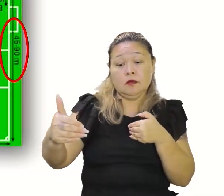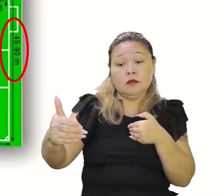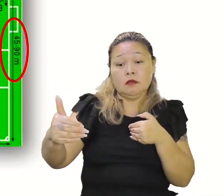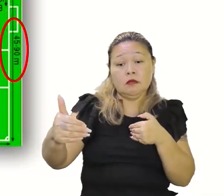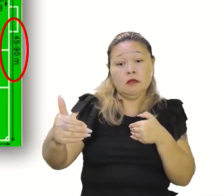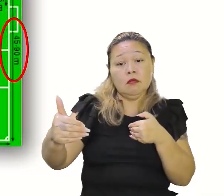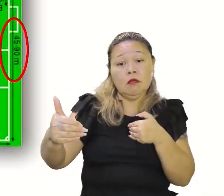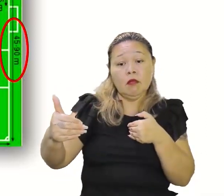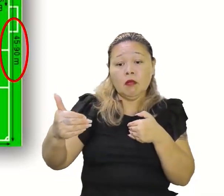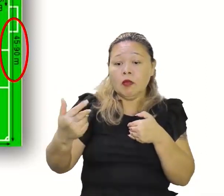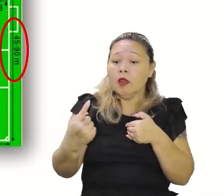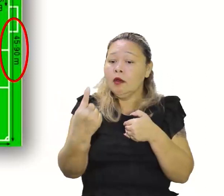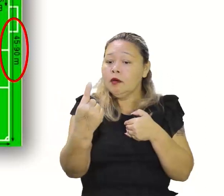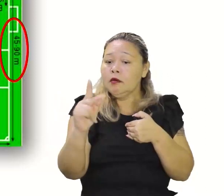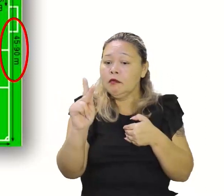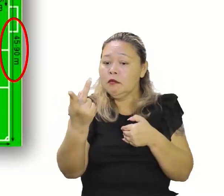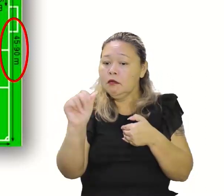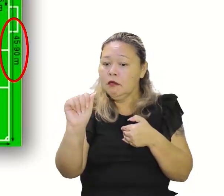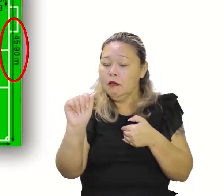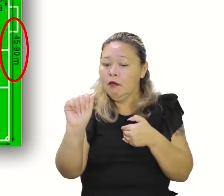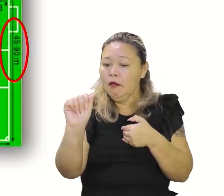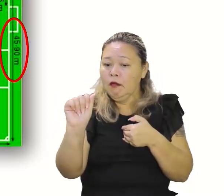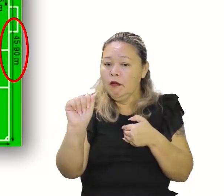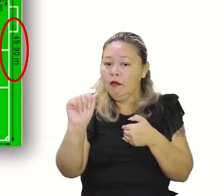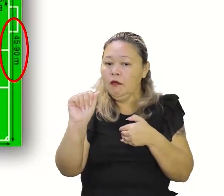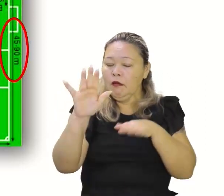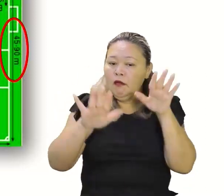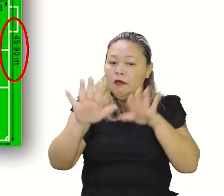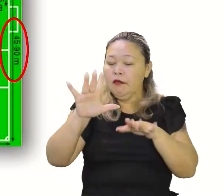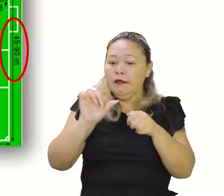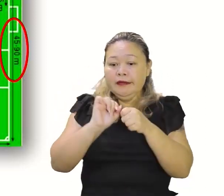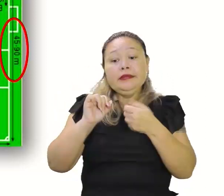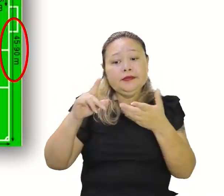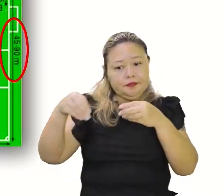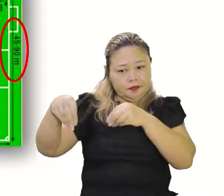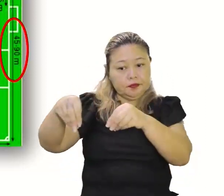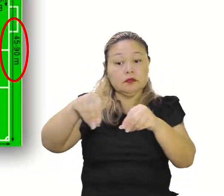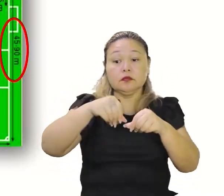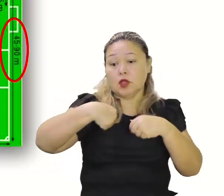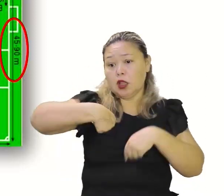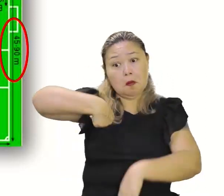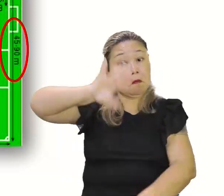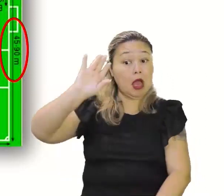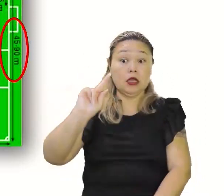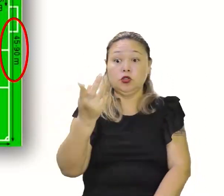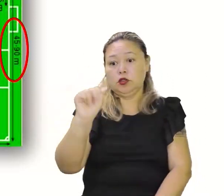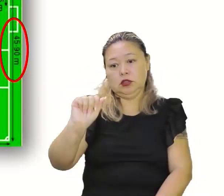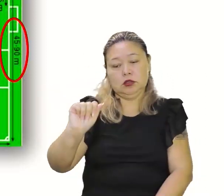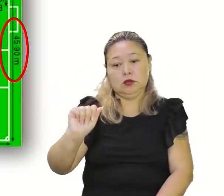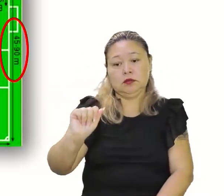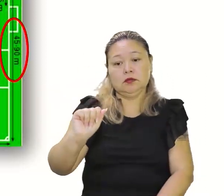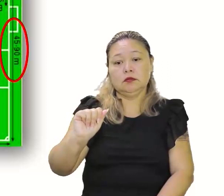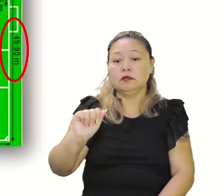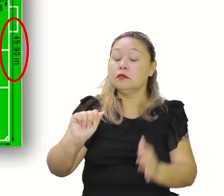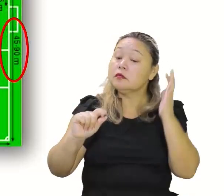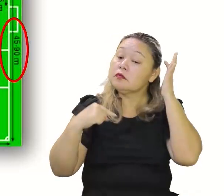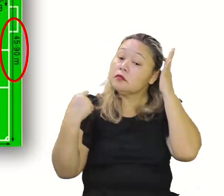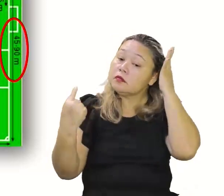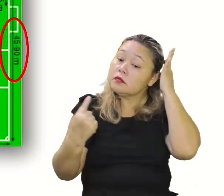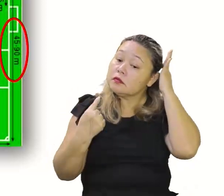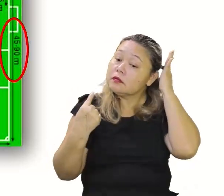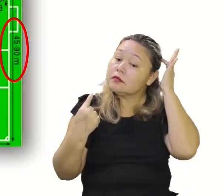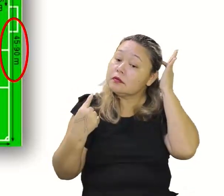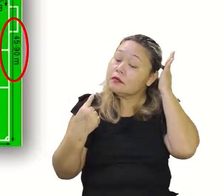tá falando só 1 hectare. Geralmente quem tem propriedade tem mais do que 1 hectare. Então, nós temos que pensar